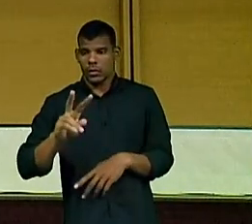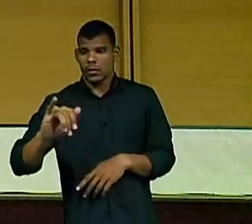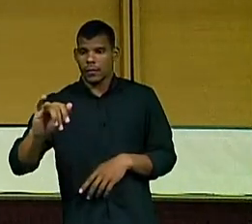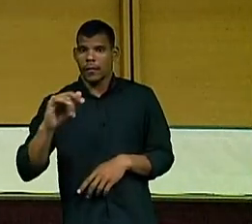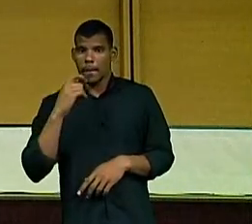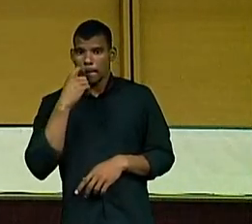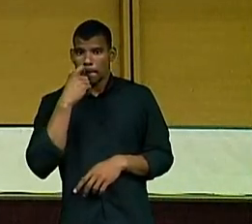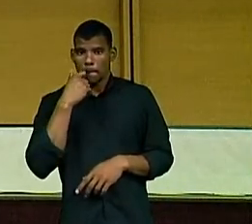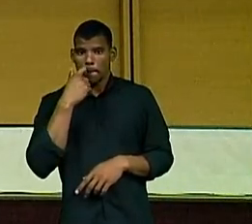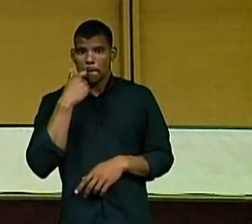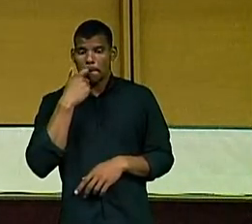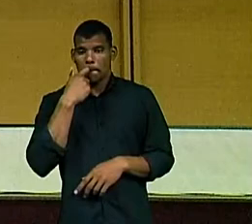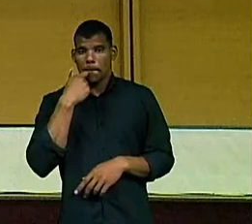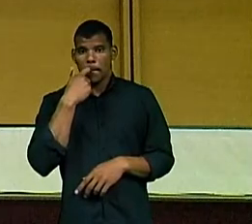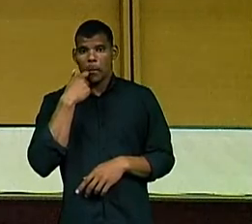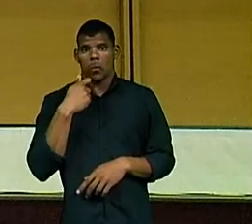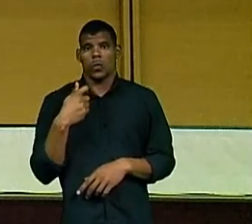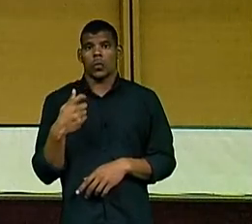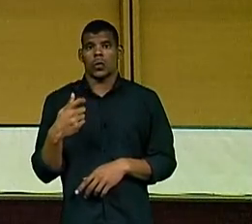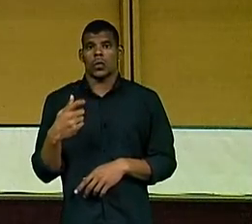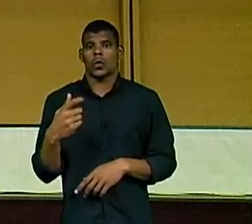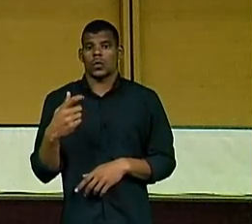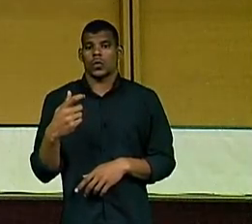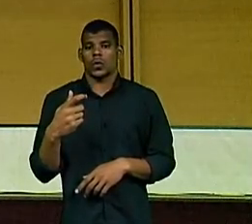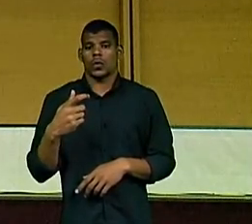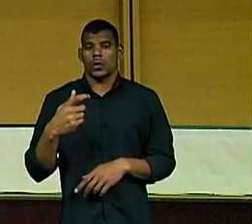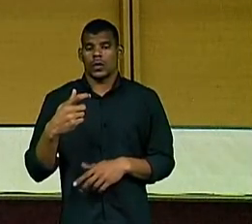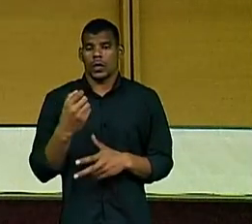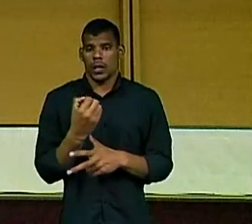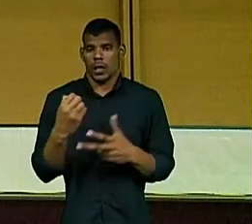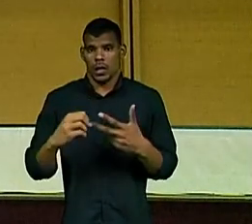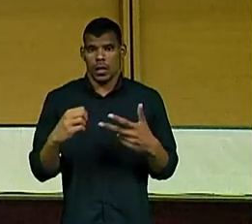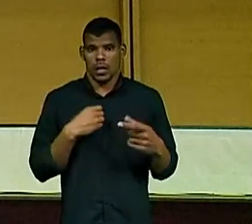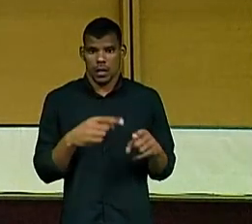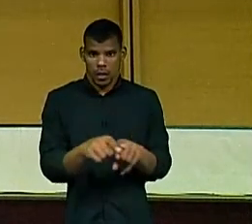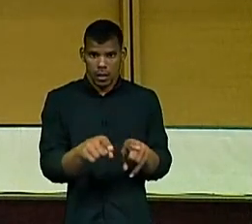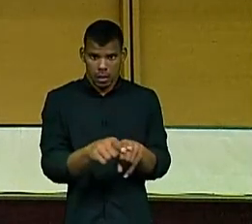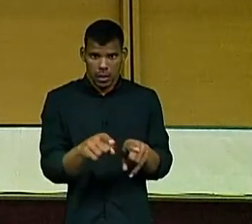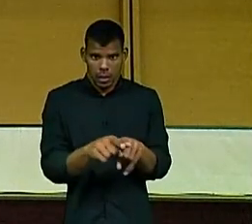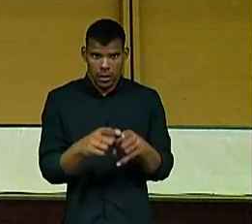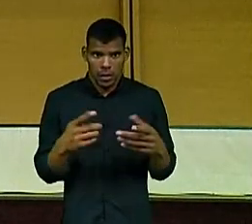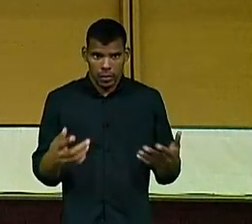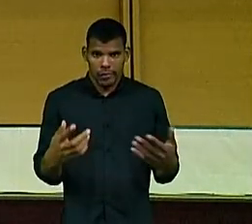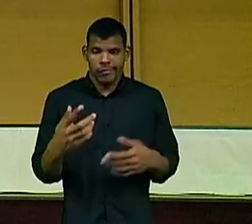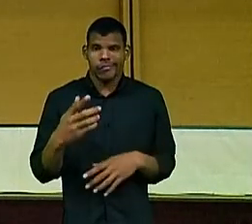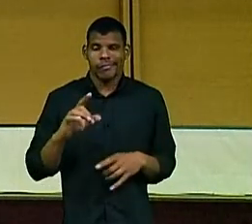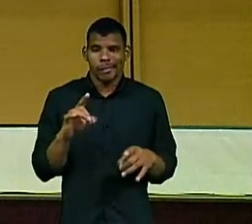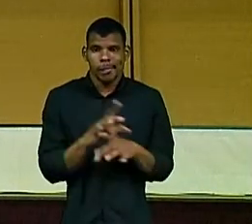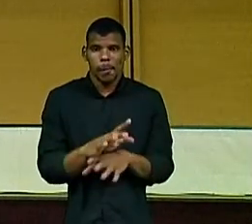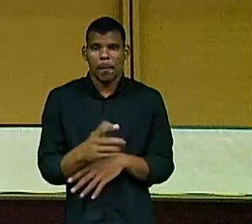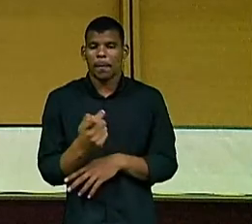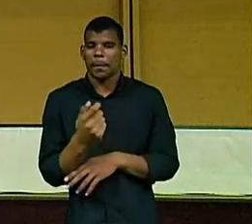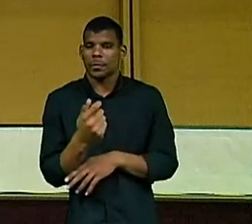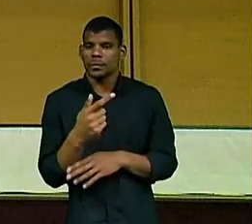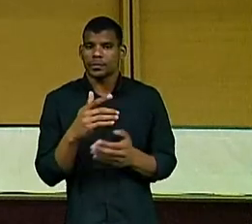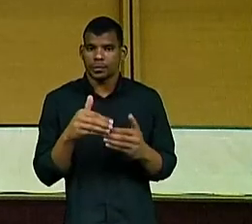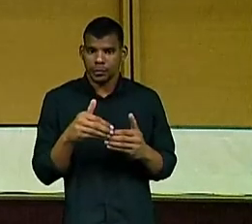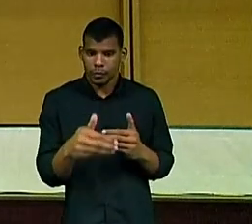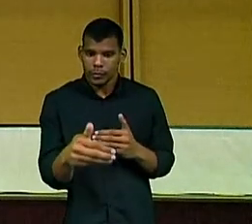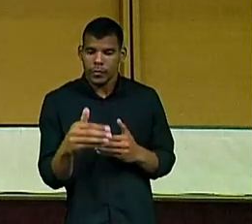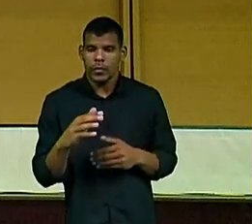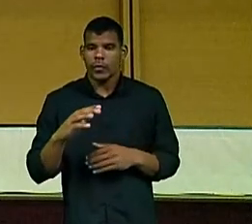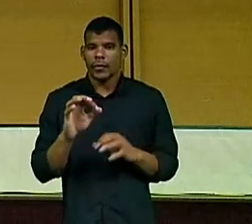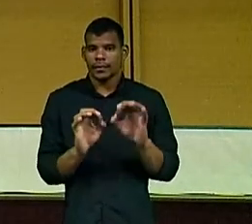ao s e o nosso digníssimo tá chegando tá acabando essa fase inicial da preparação